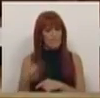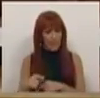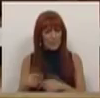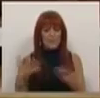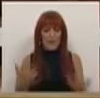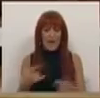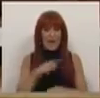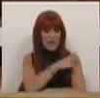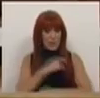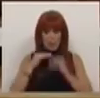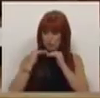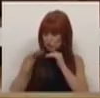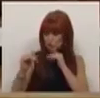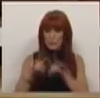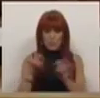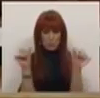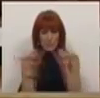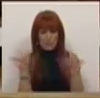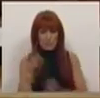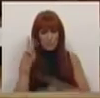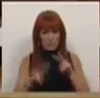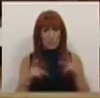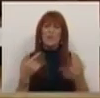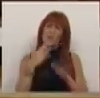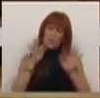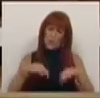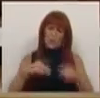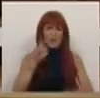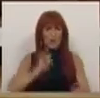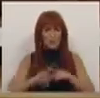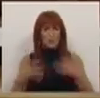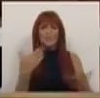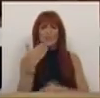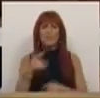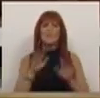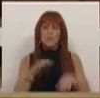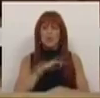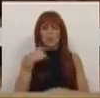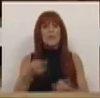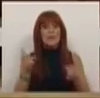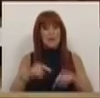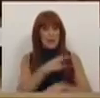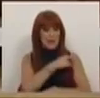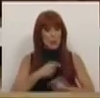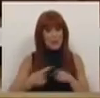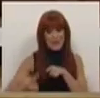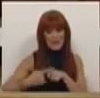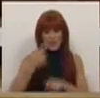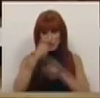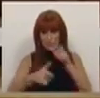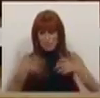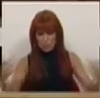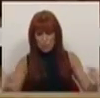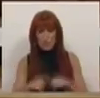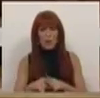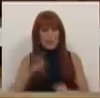Portugal. E é em nome da estabilidade do sistema financeiro. Peço E para é também concluir, em nome, Sra. Deputada, faz e termino, Sr. Presidente, é também em nome dos interesses dos